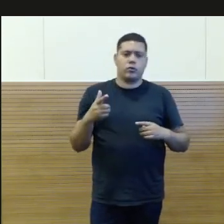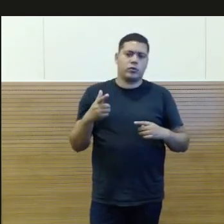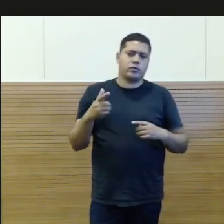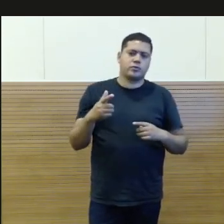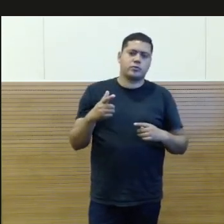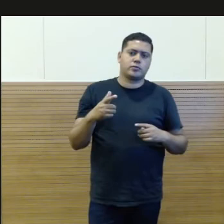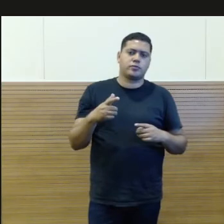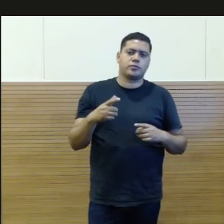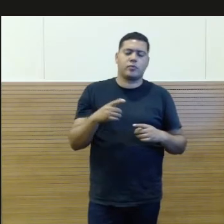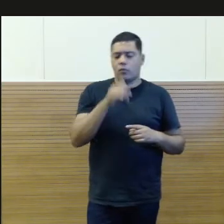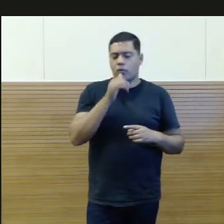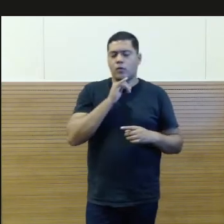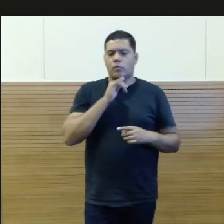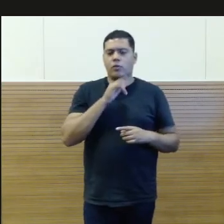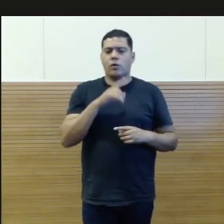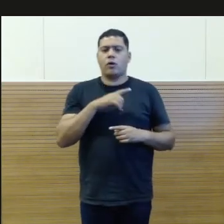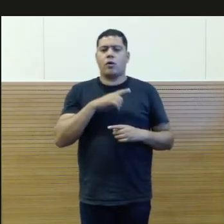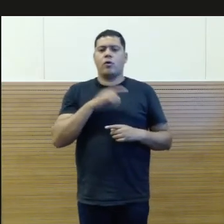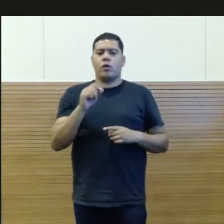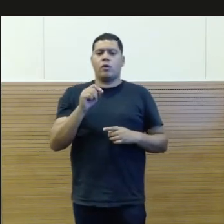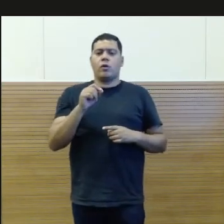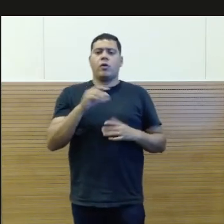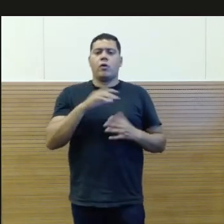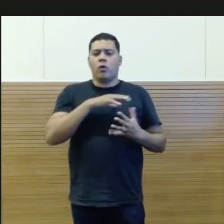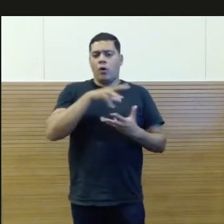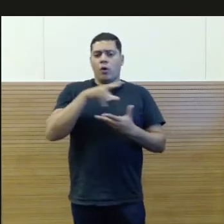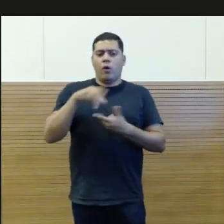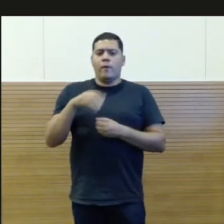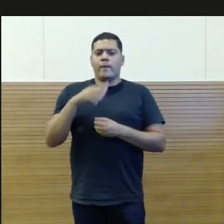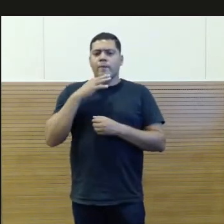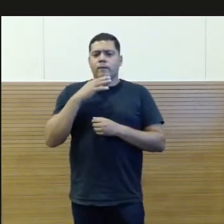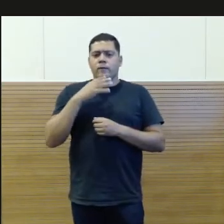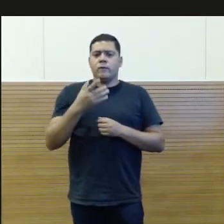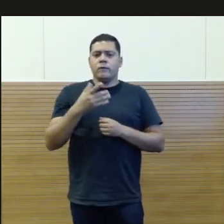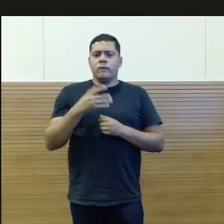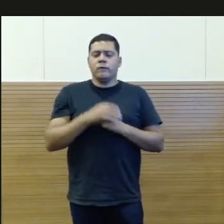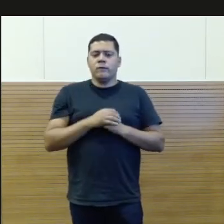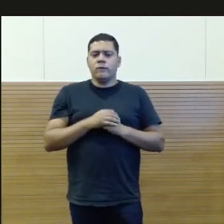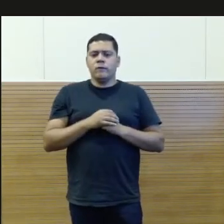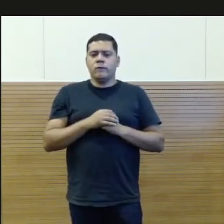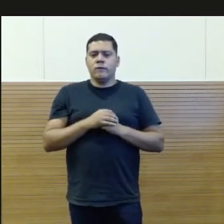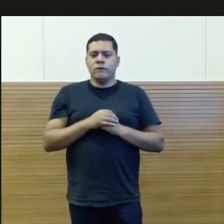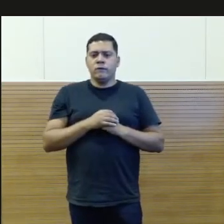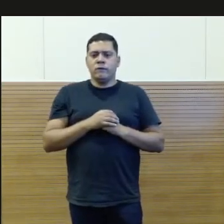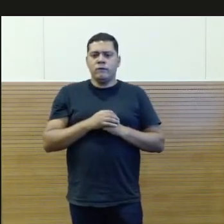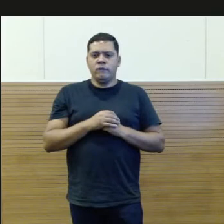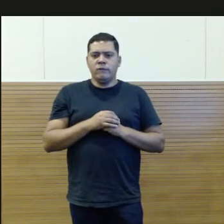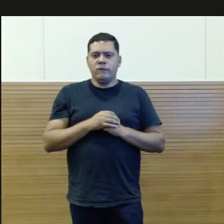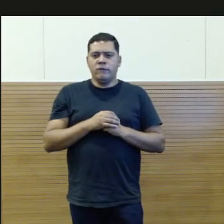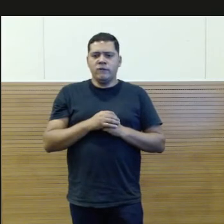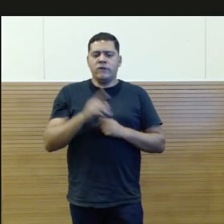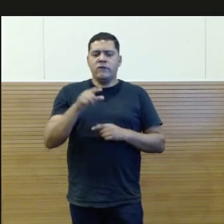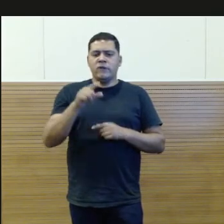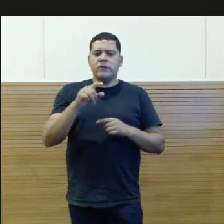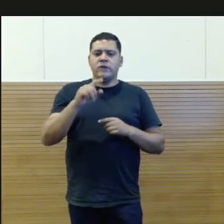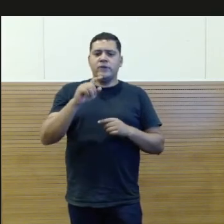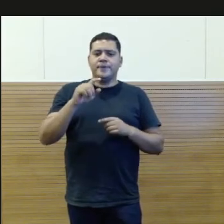que é um ícone reconhecido mundialmente, que é o ícone do sinal de